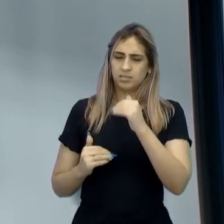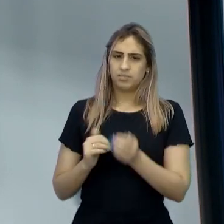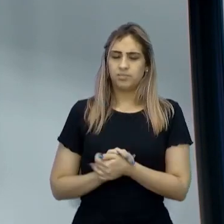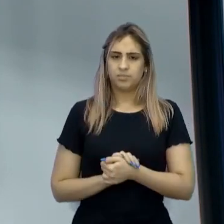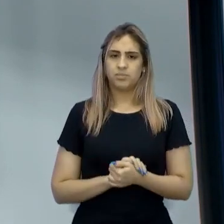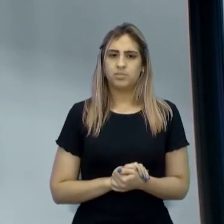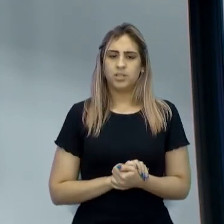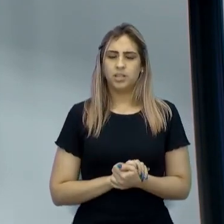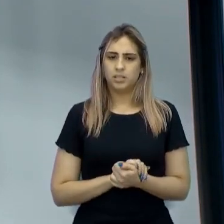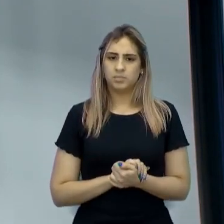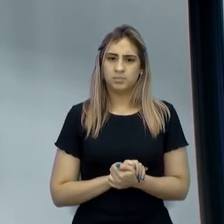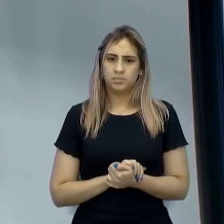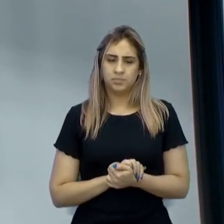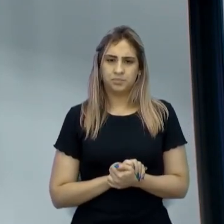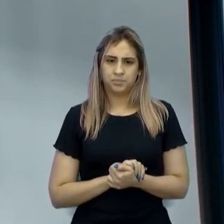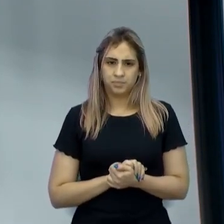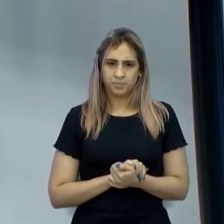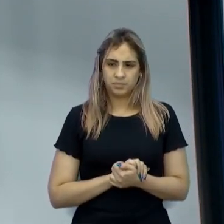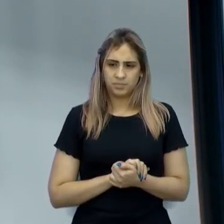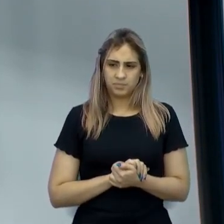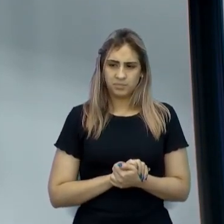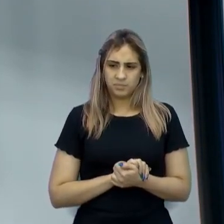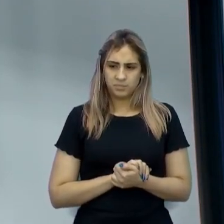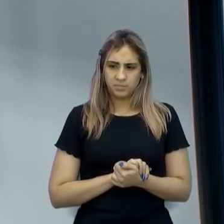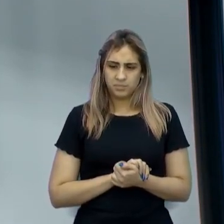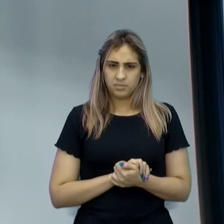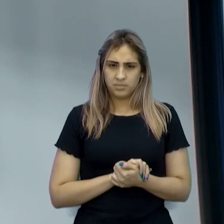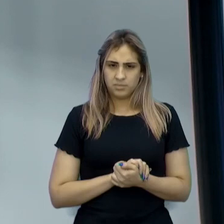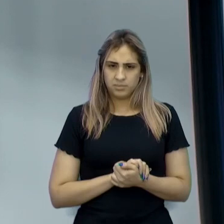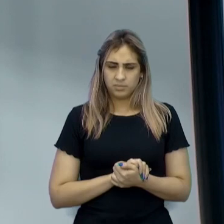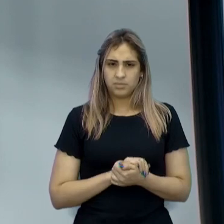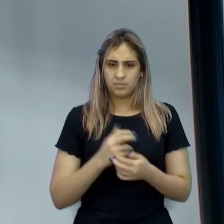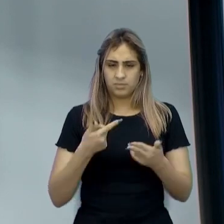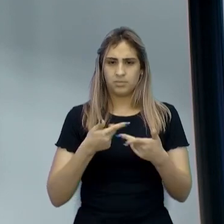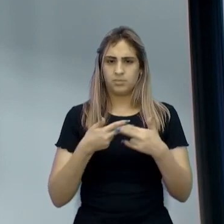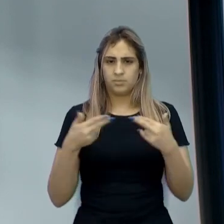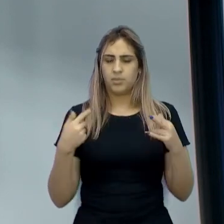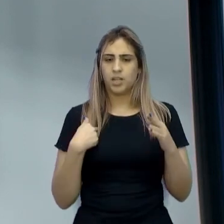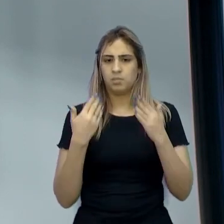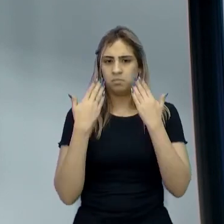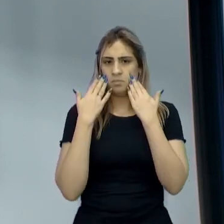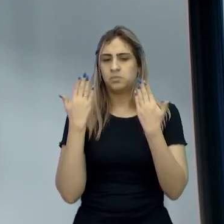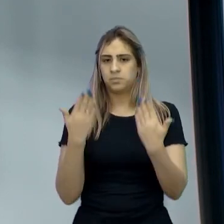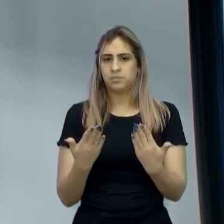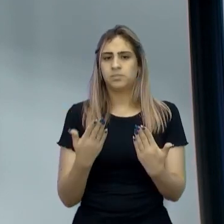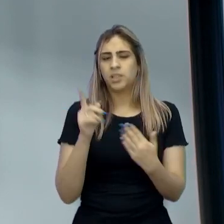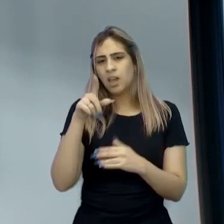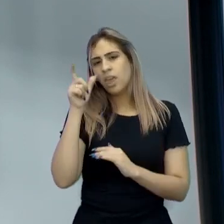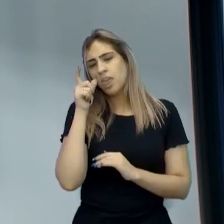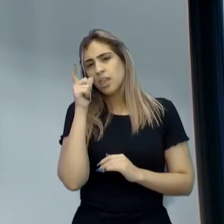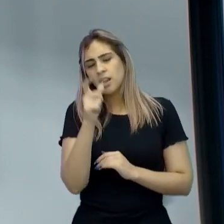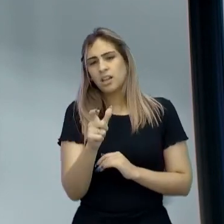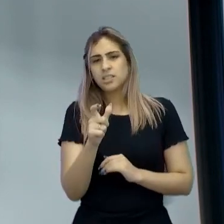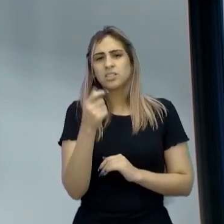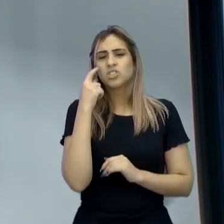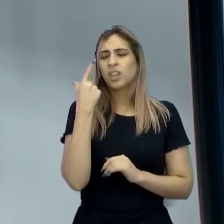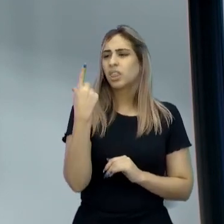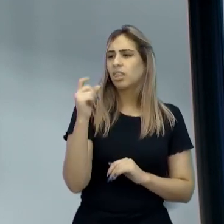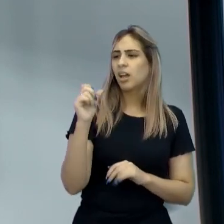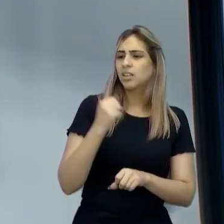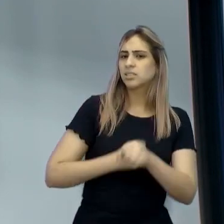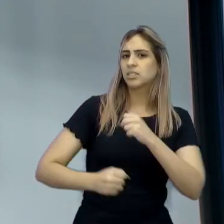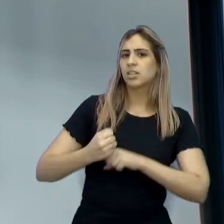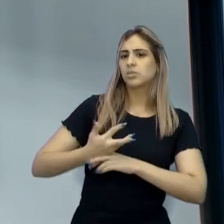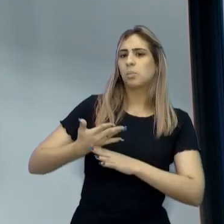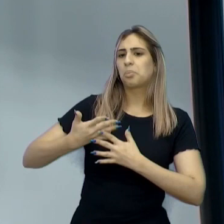uma avalanche, né? E aí nos dias de hoje, né? Veja como as coisas são interessantes. Há 10 anos atrás, ou nem